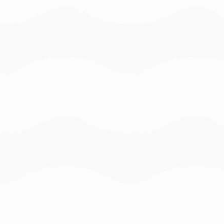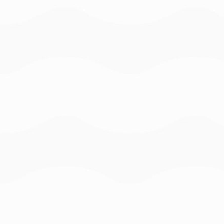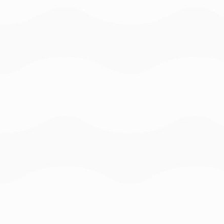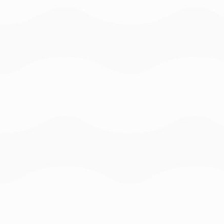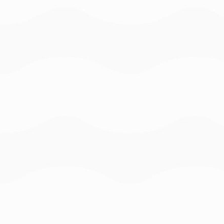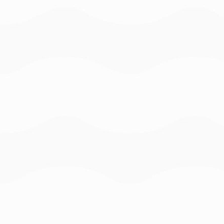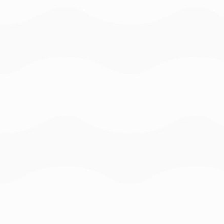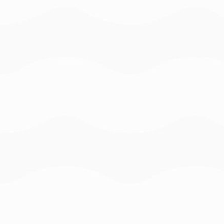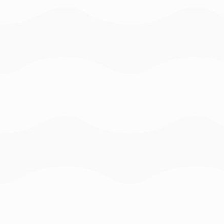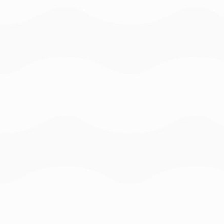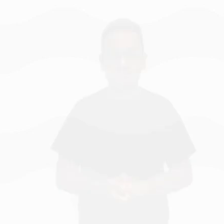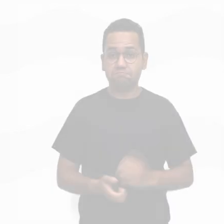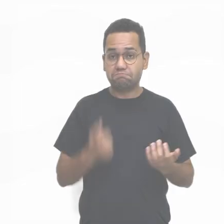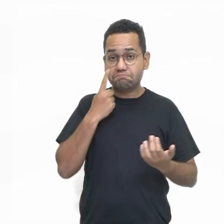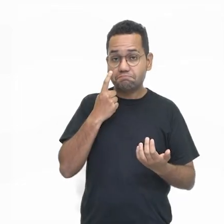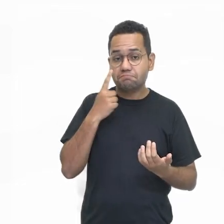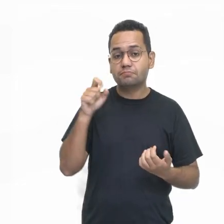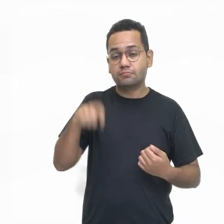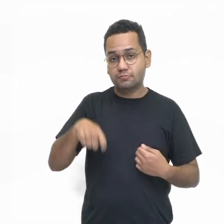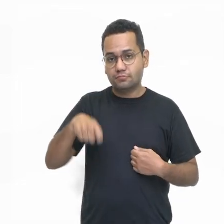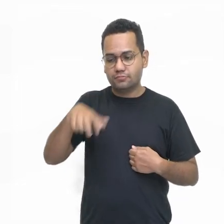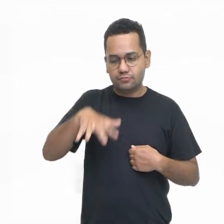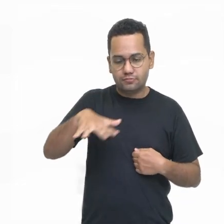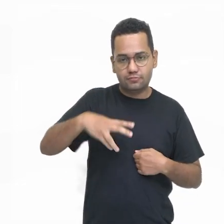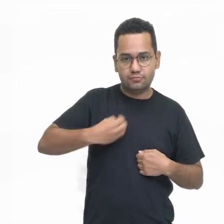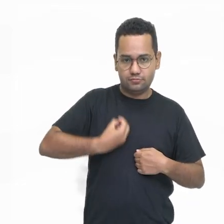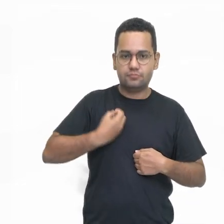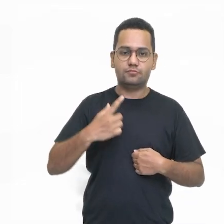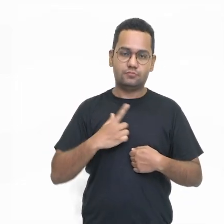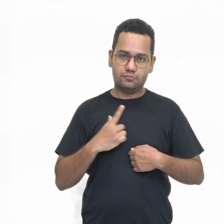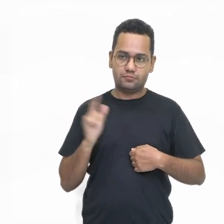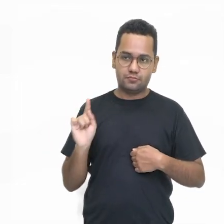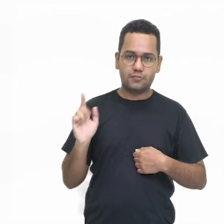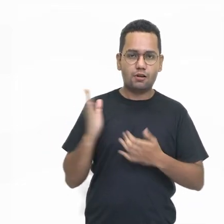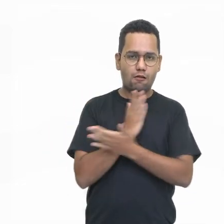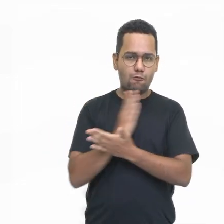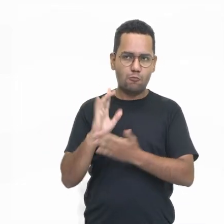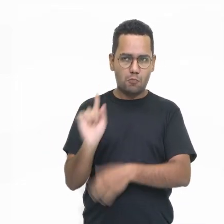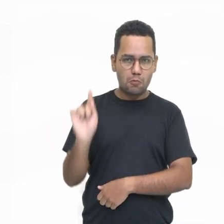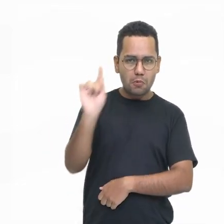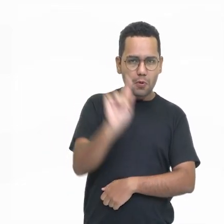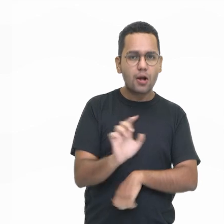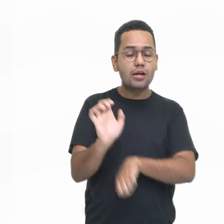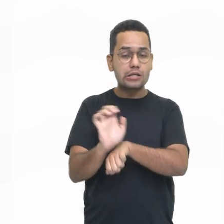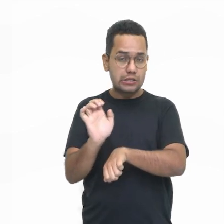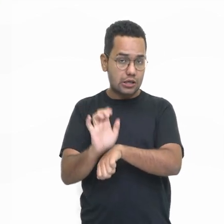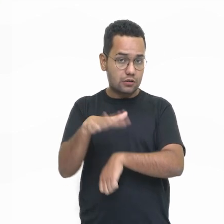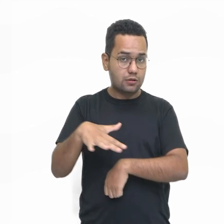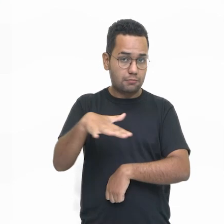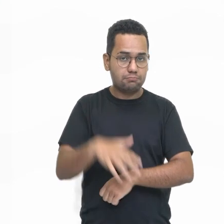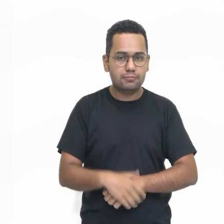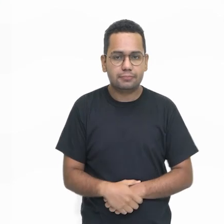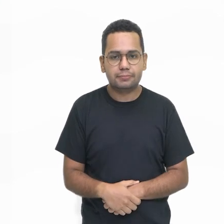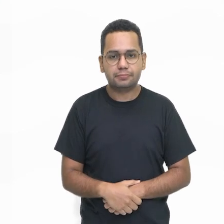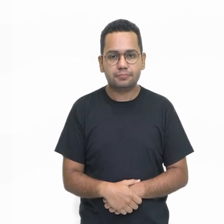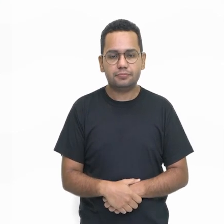esse bioma ele vai abranger esses estados dentro do nosso território, né? E não para por